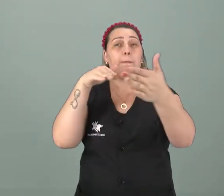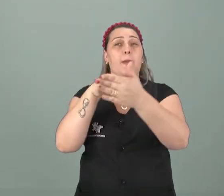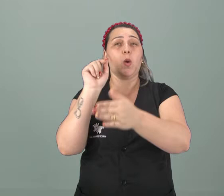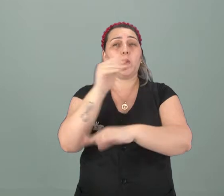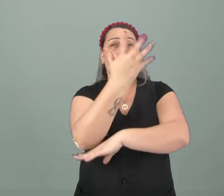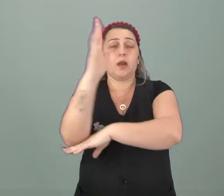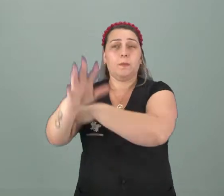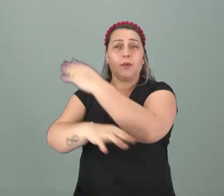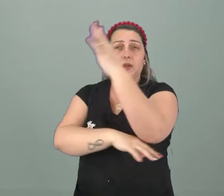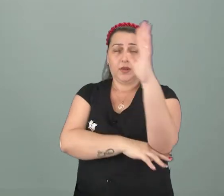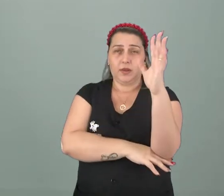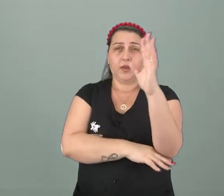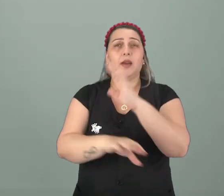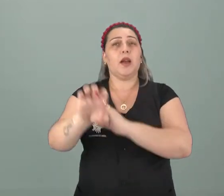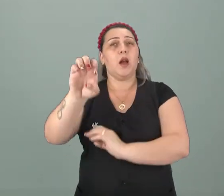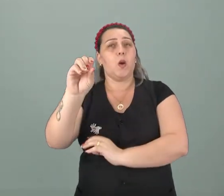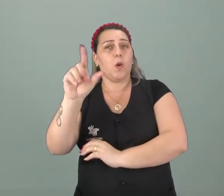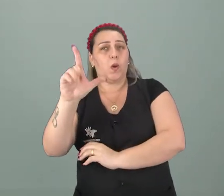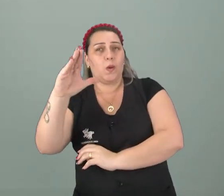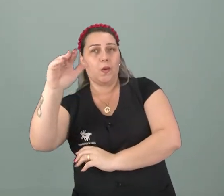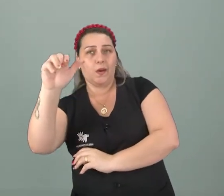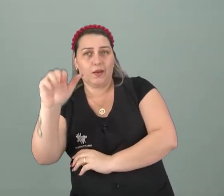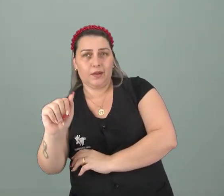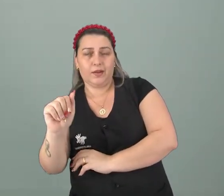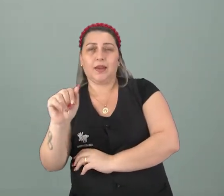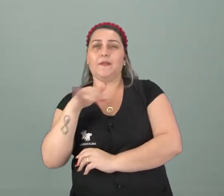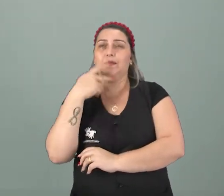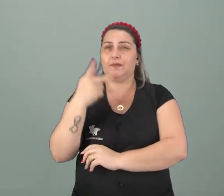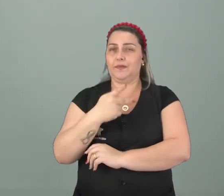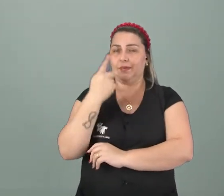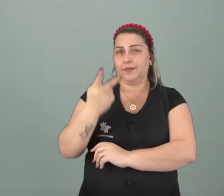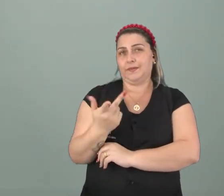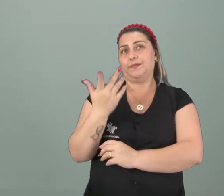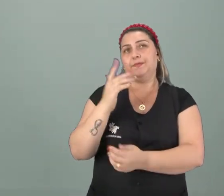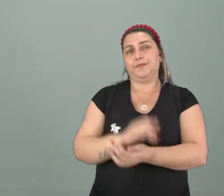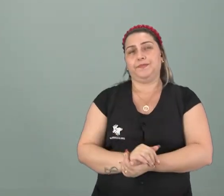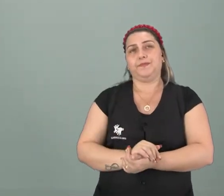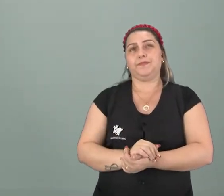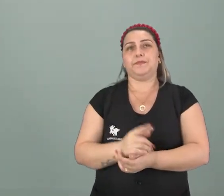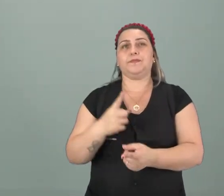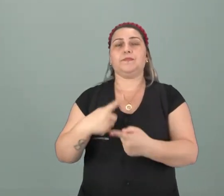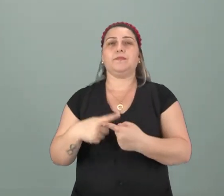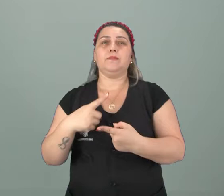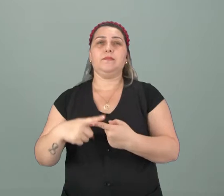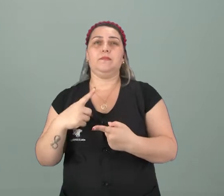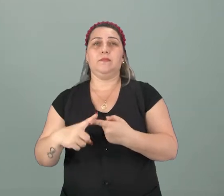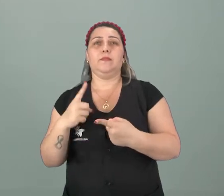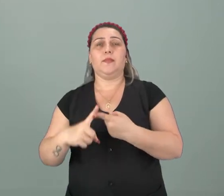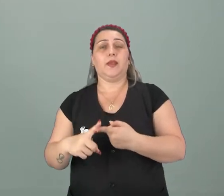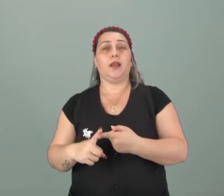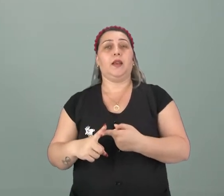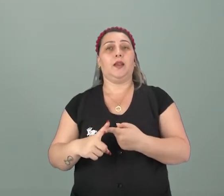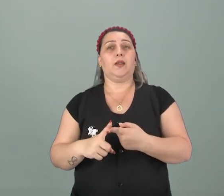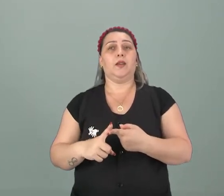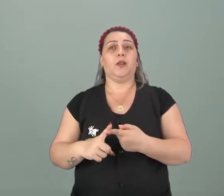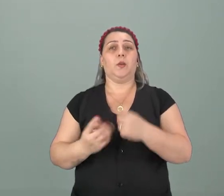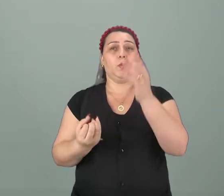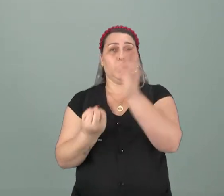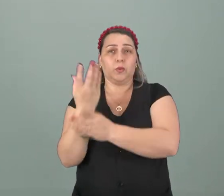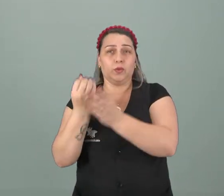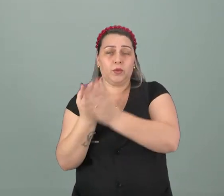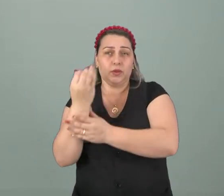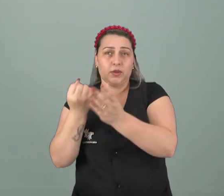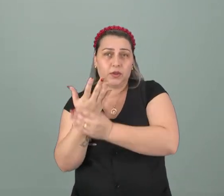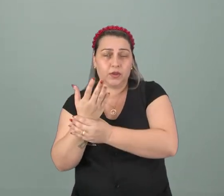você veja, até mesmo a energia eólica, né, que é tão falada, com razão, porque é um processo que, durante o seu processo de produção,